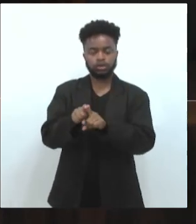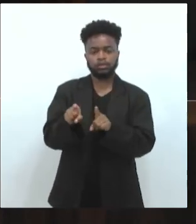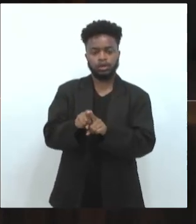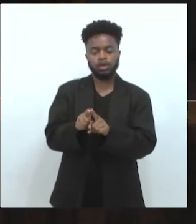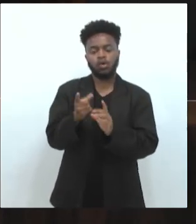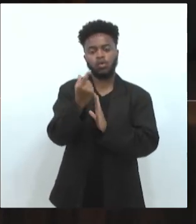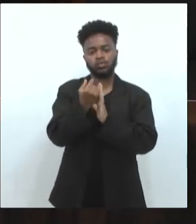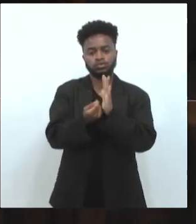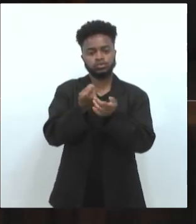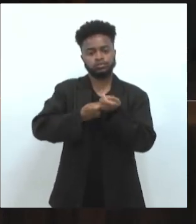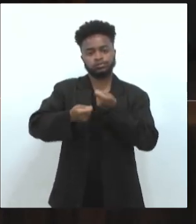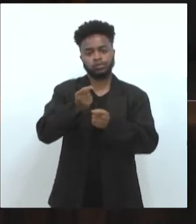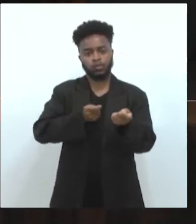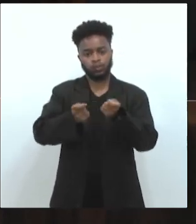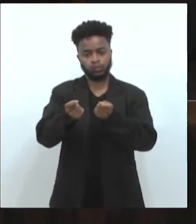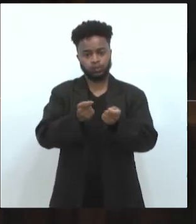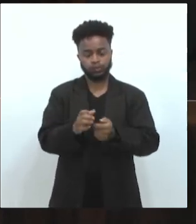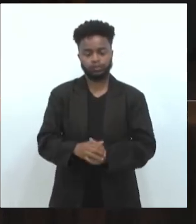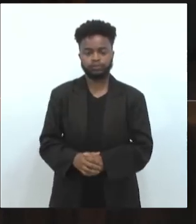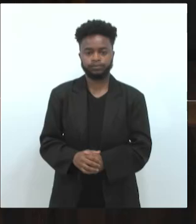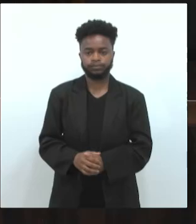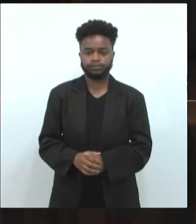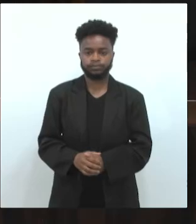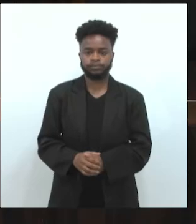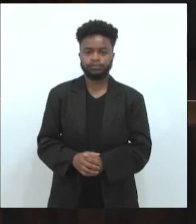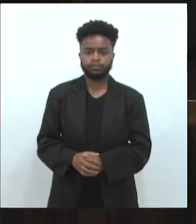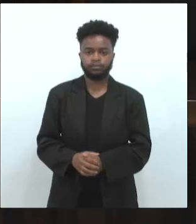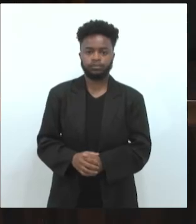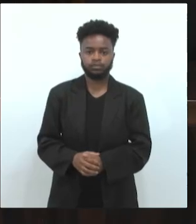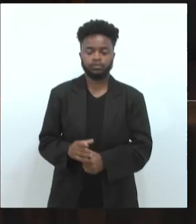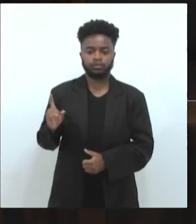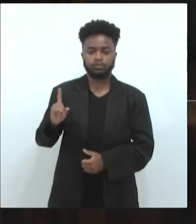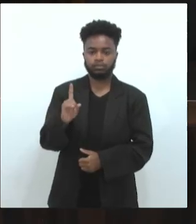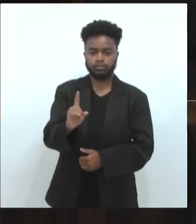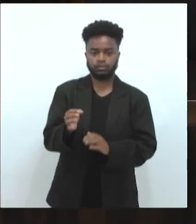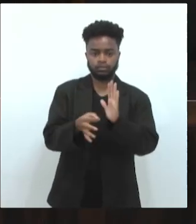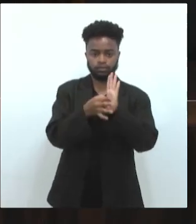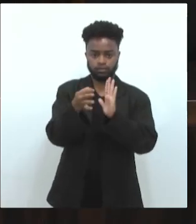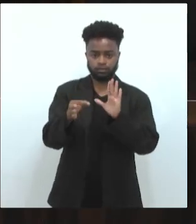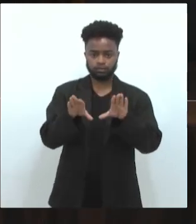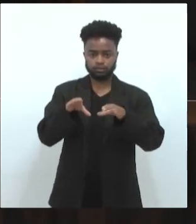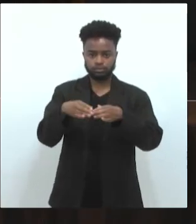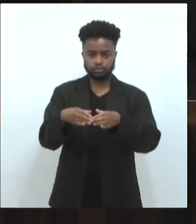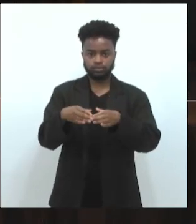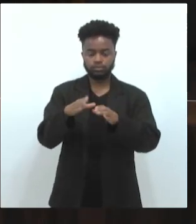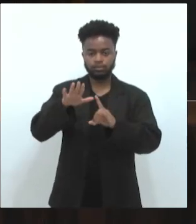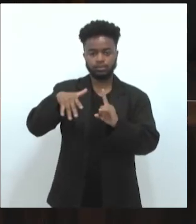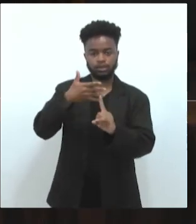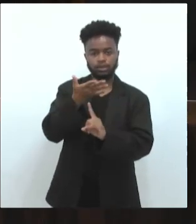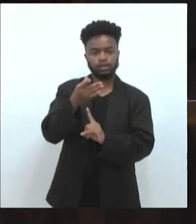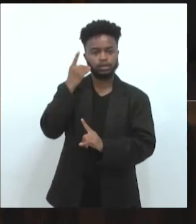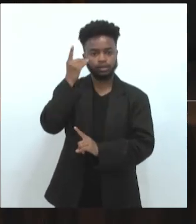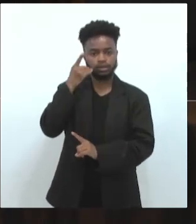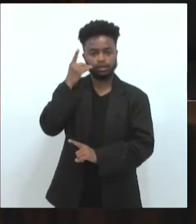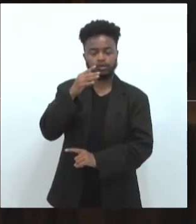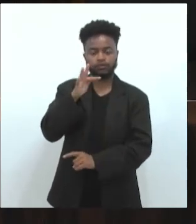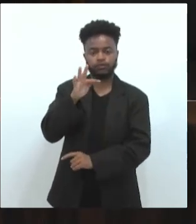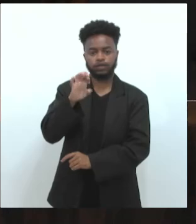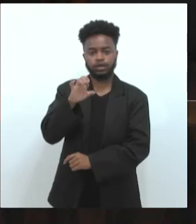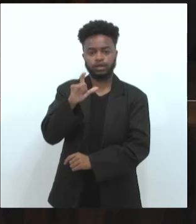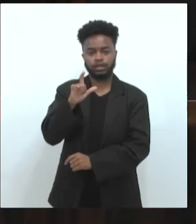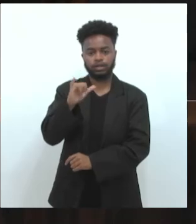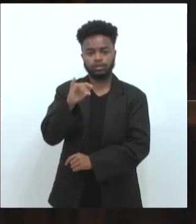Orçamento, Finanças, Fiscalização Financeira e Controle. Para emitir parecer pela Comissão de Meio Ambiente, deputado Jorge Felipe